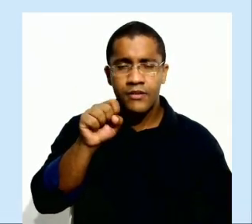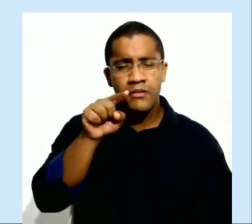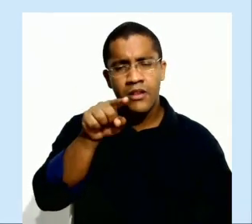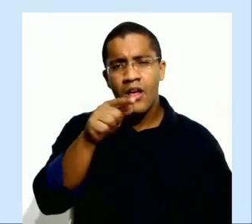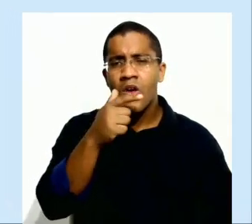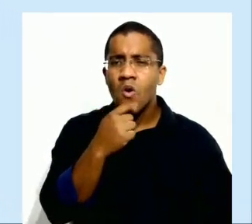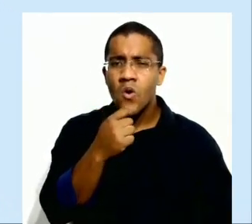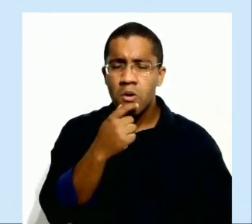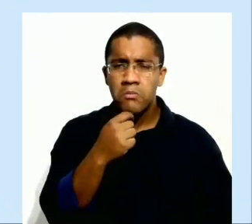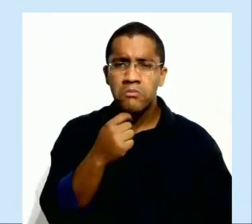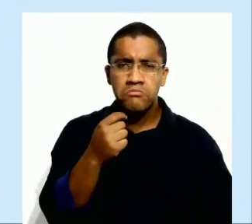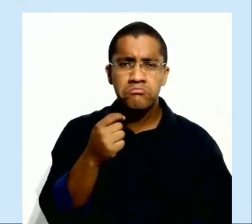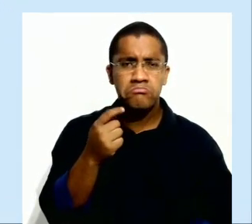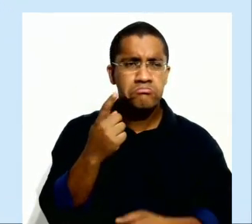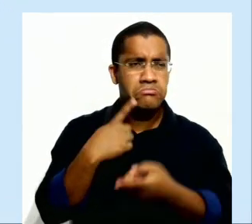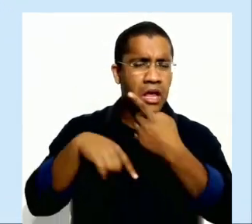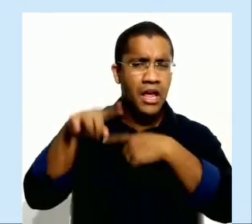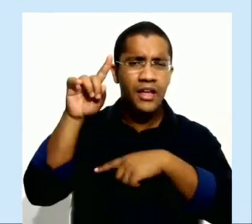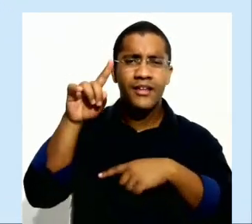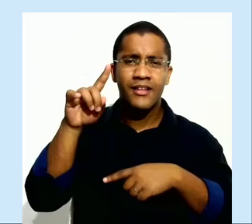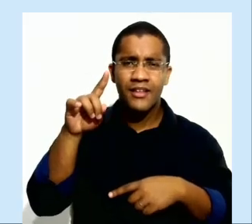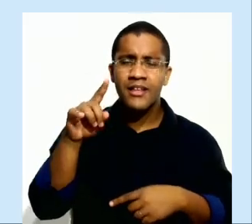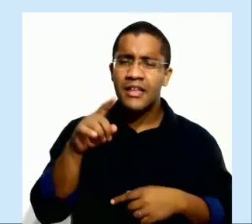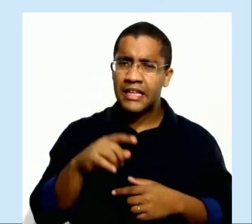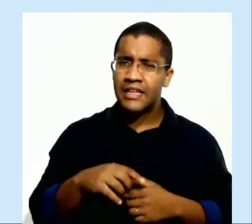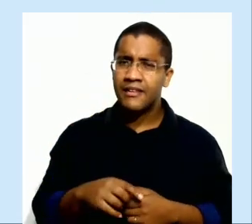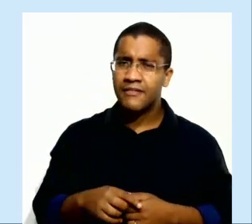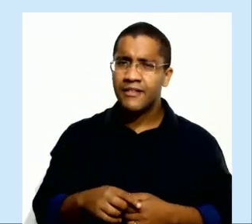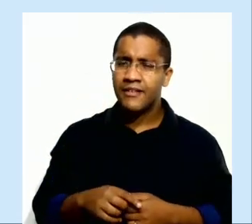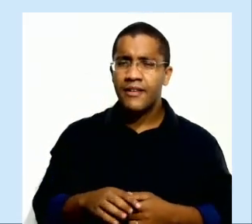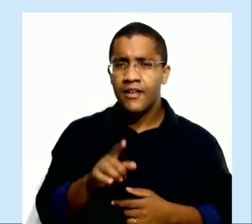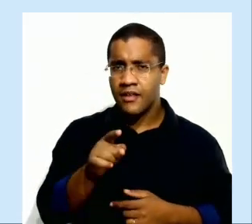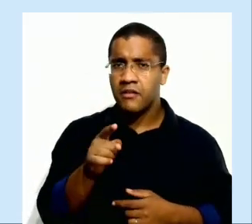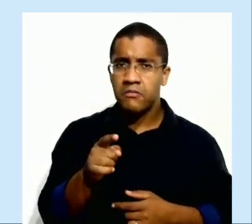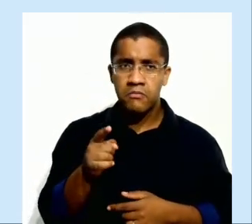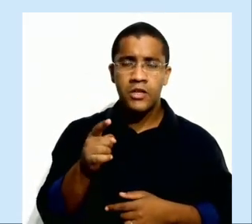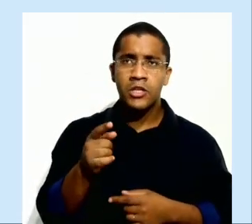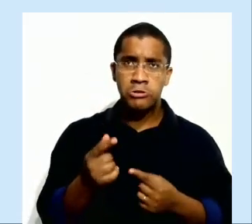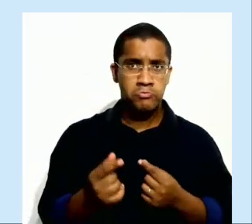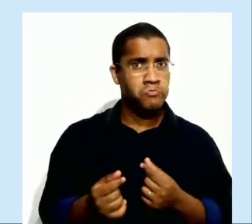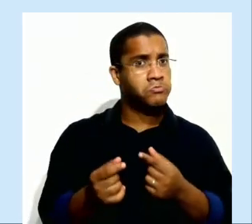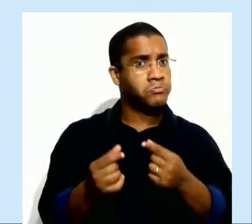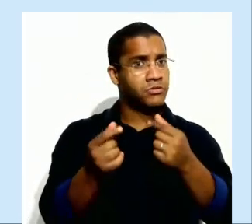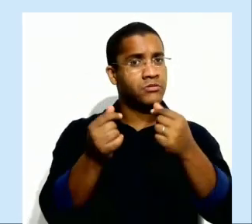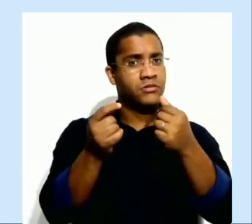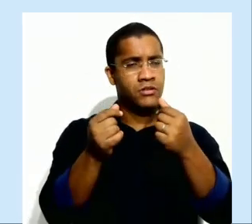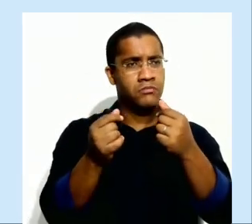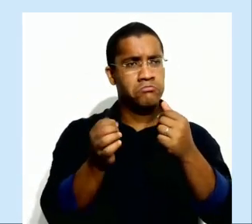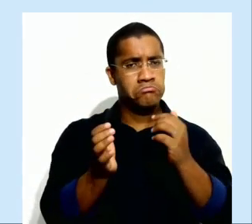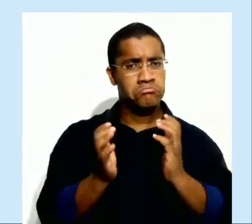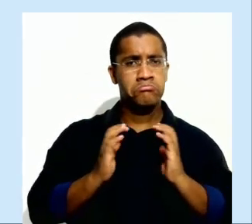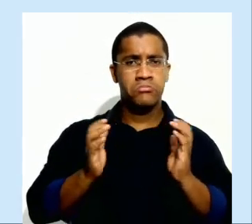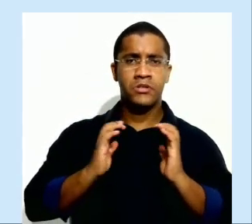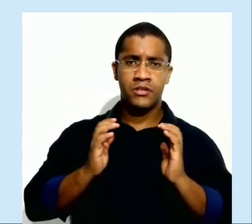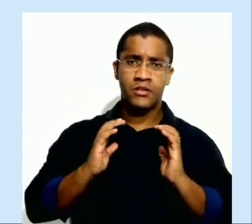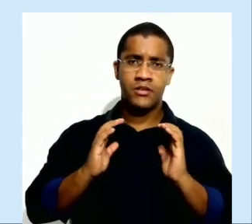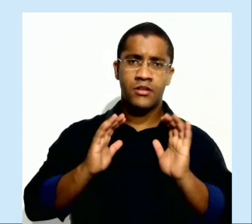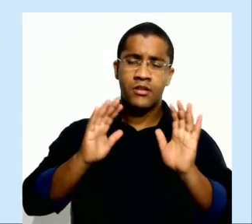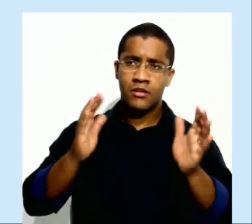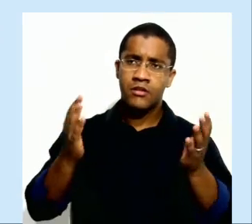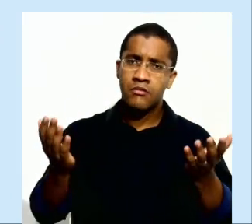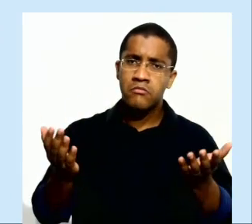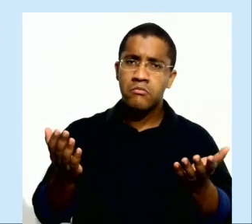o reino do cara era um reino muito rico, Então, se você tem uma riqueza, evidentemente